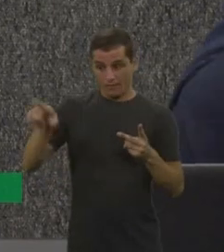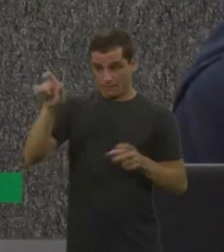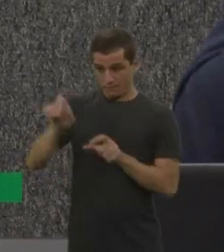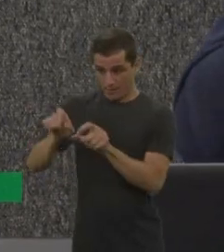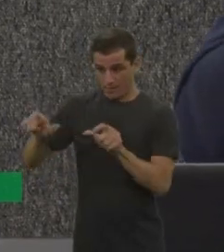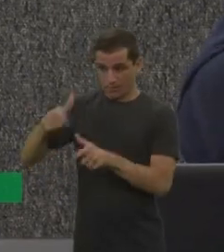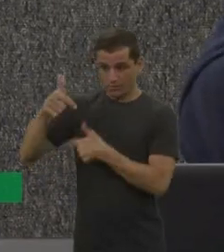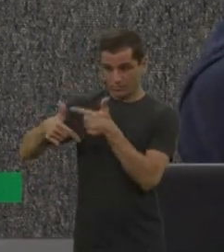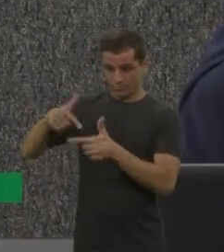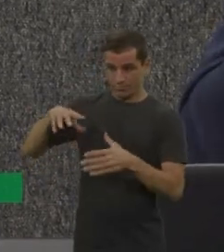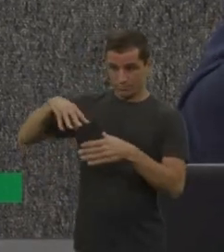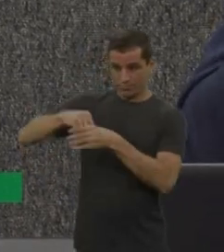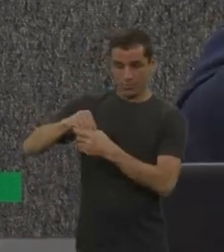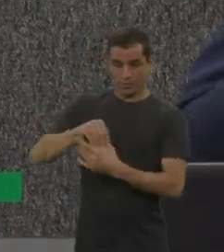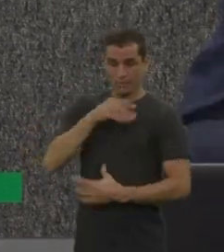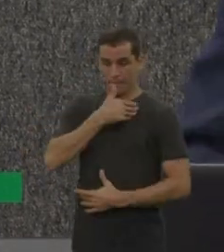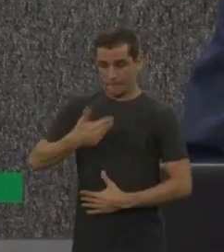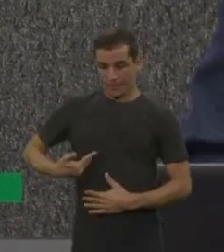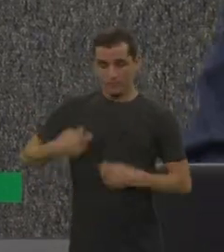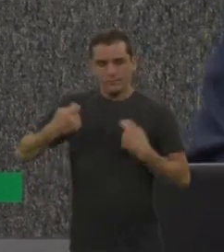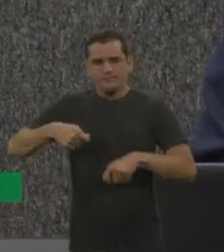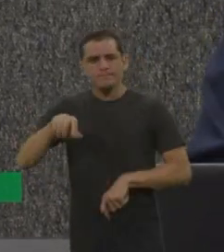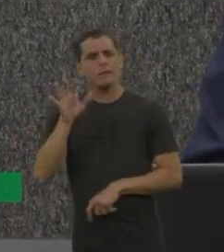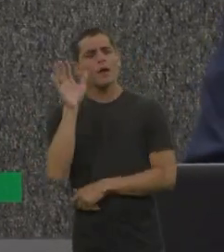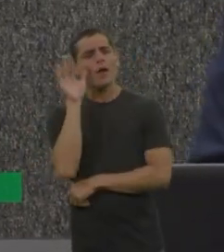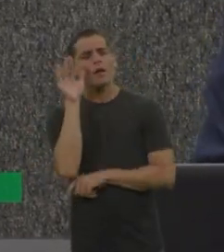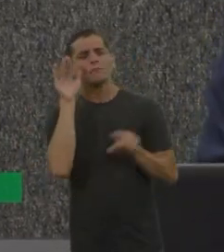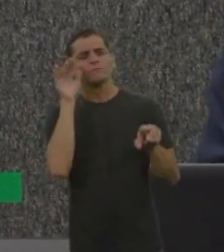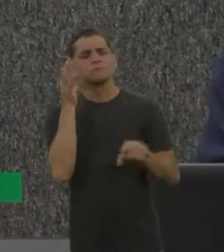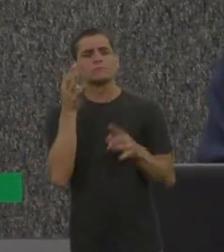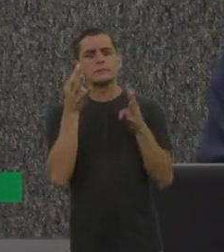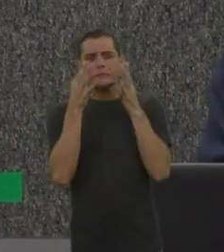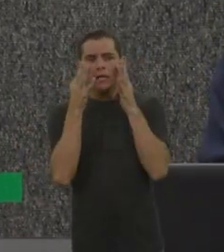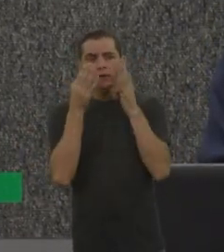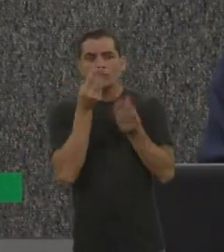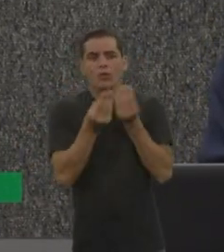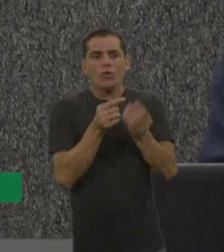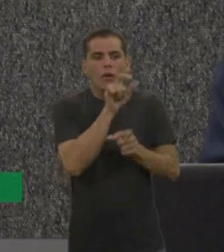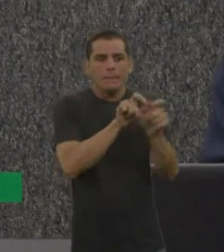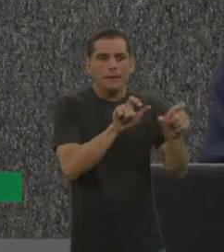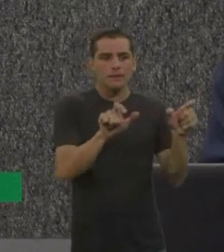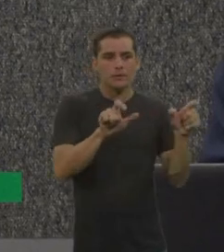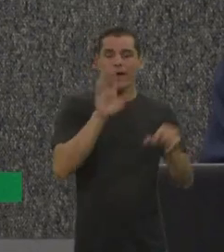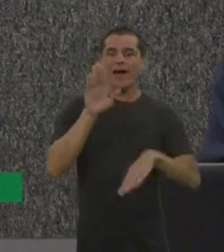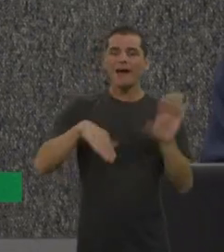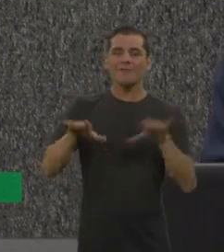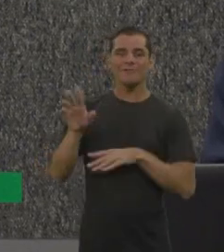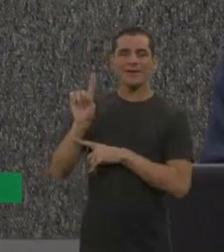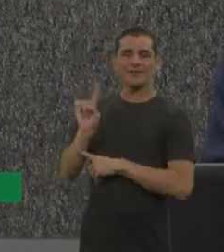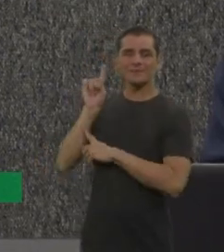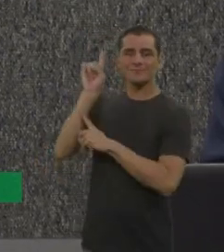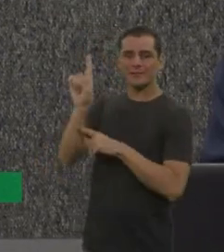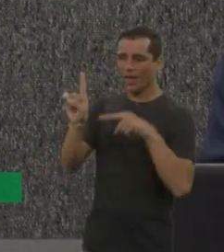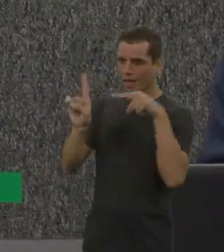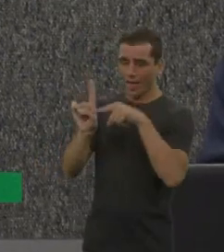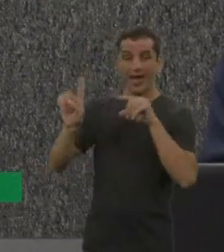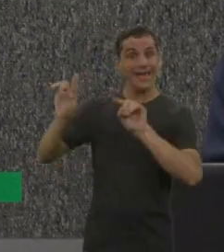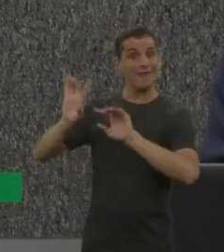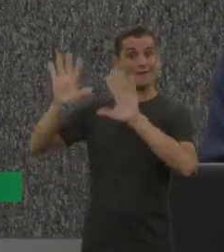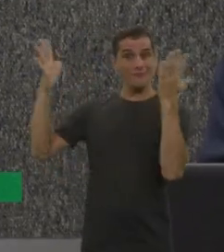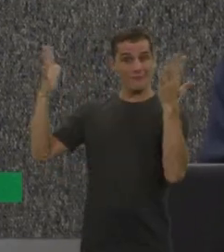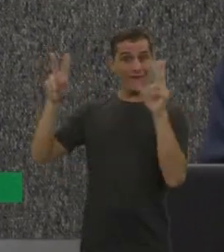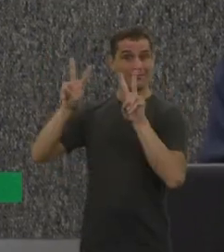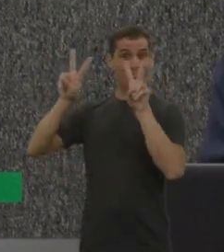vezes, a gente corre para um evento, vai lá, fala bonito e volta para as atividades, e aquilo não faz parte da pauta.